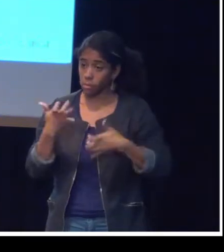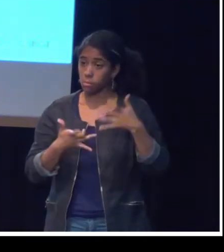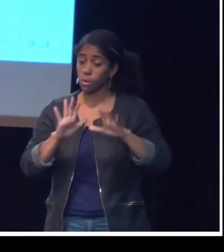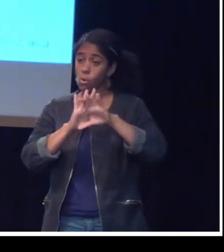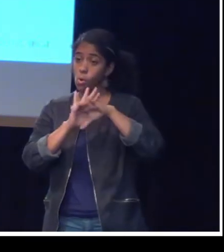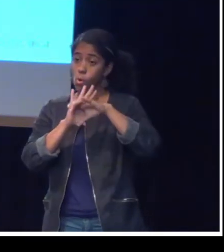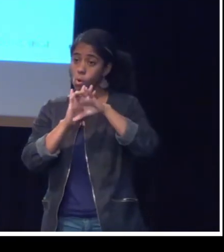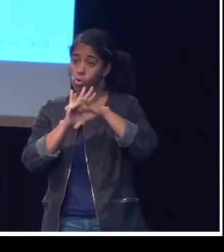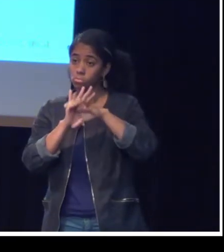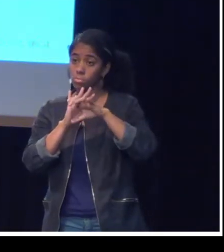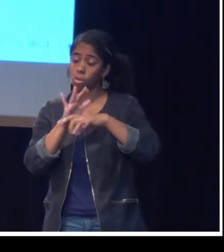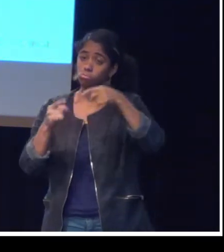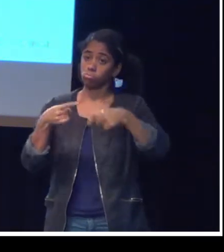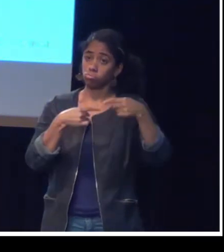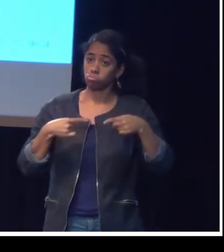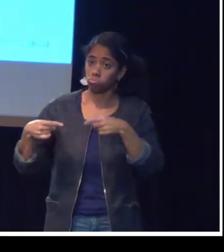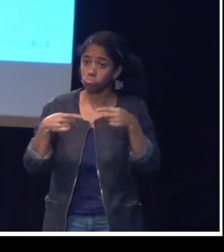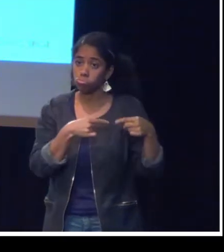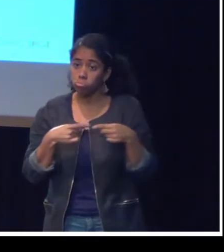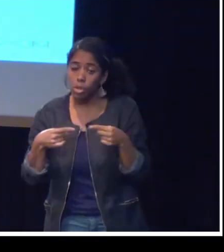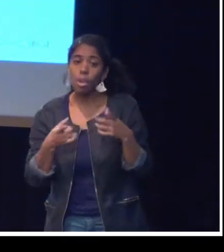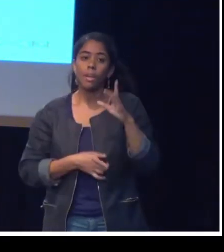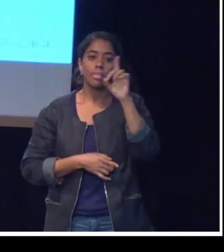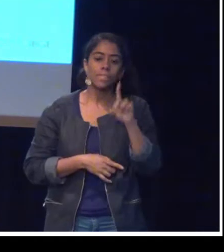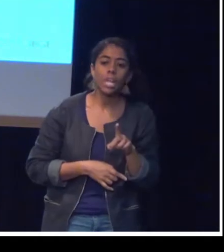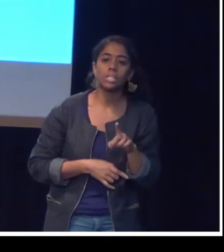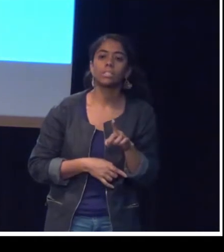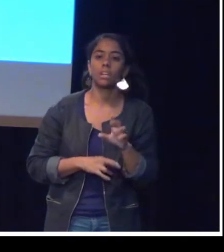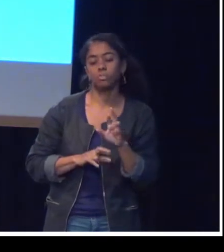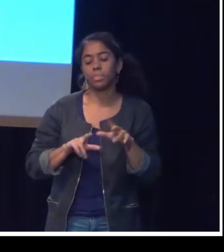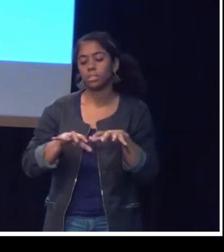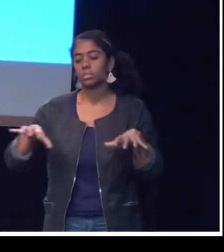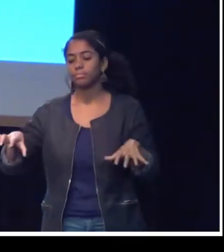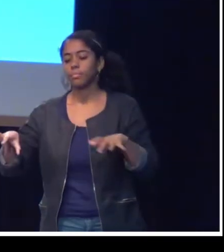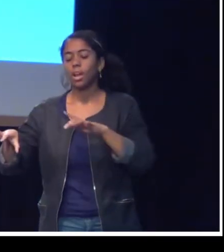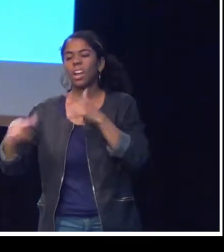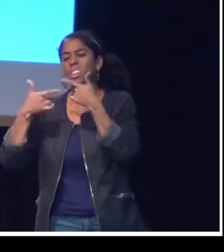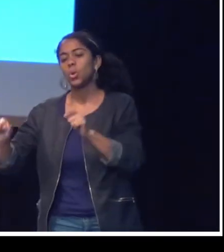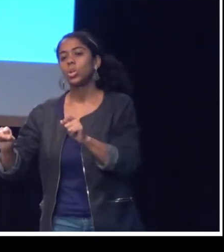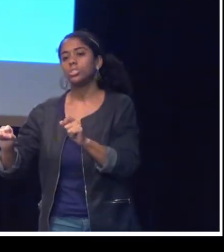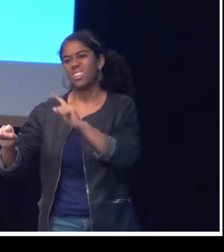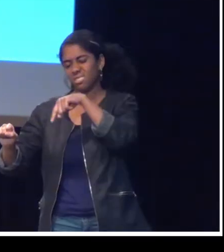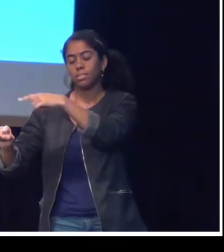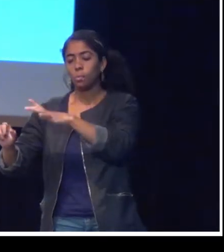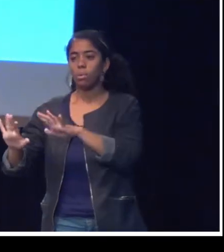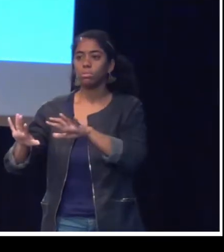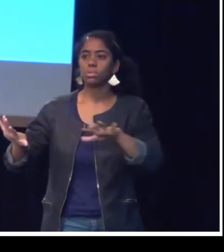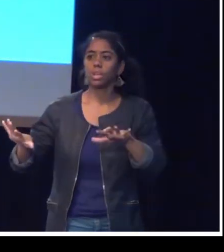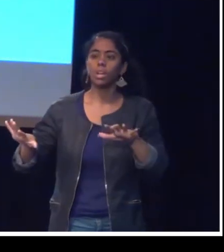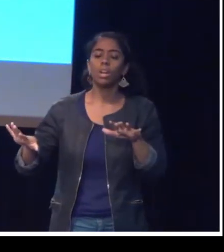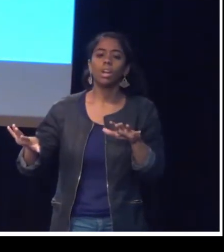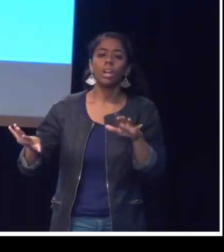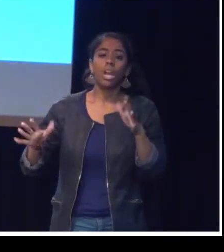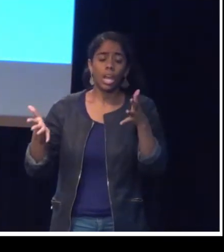sobre deficiência, ou então como diferença linguística. Eu acho que isso a gente pode debater depois. E aí, fazendo um outro recorte, eu